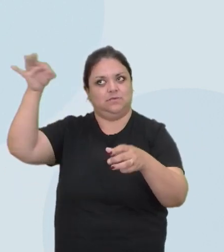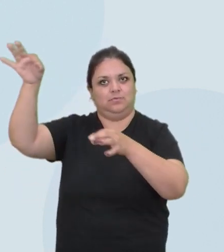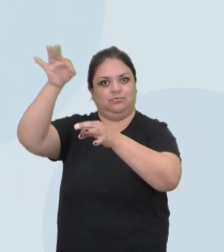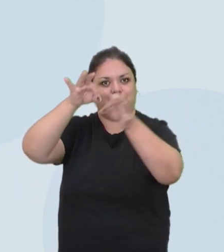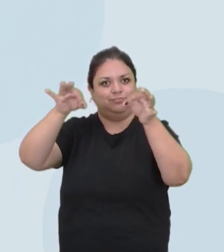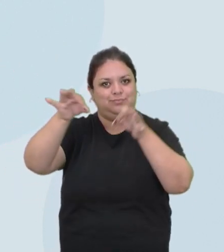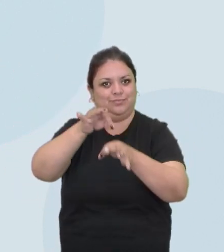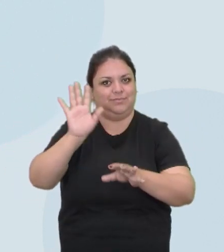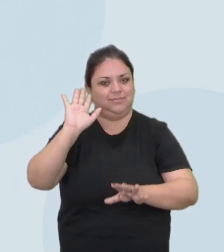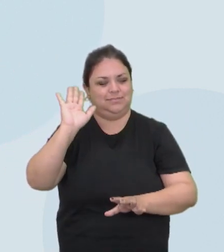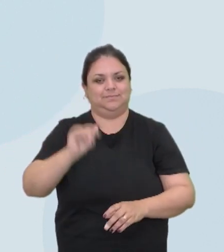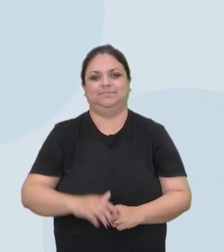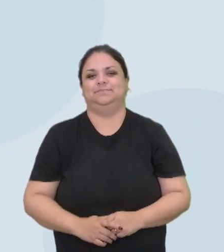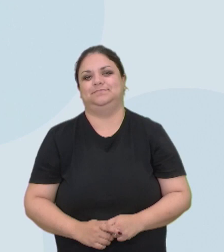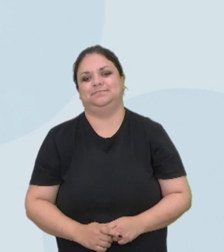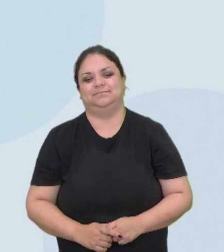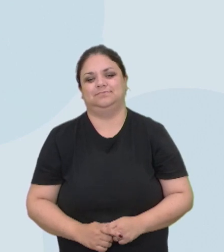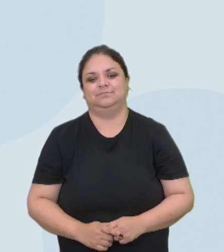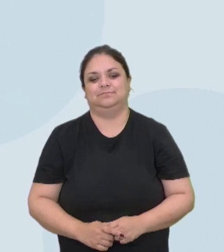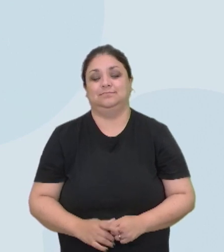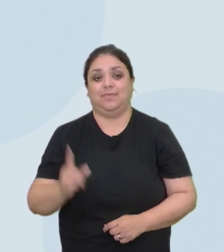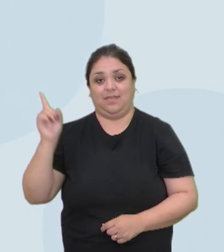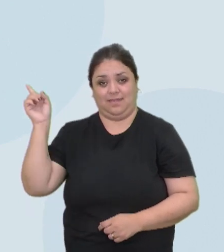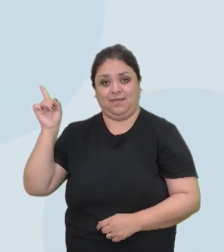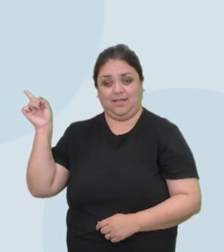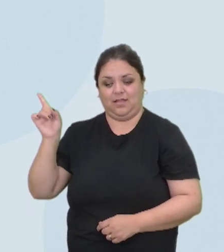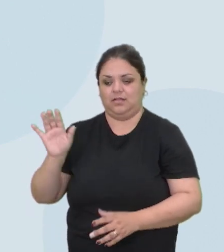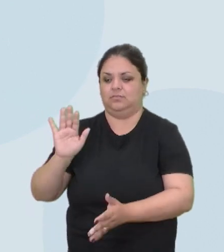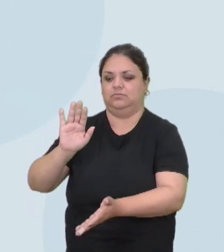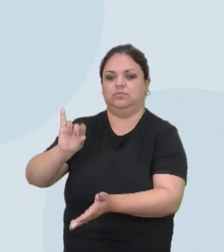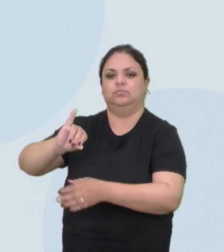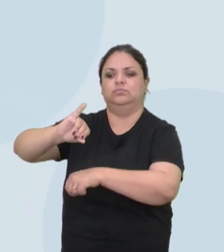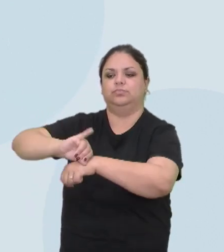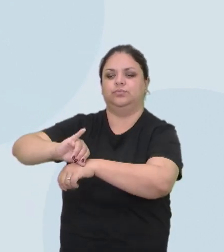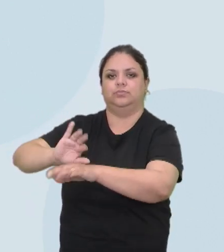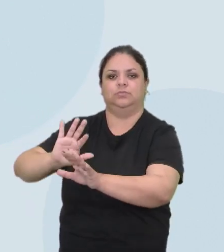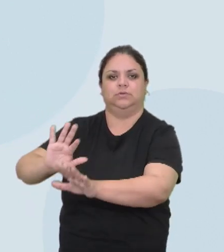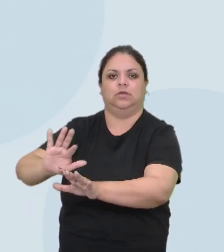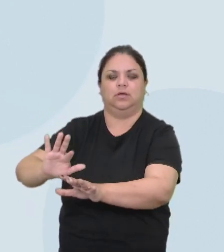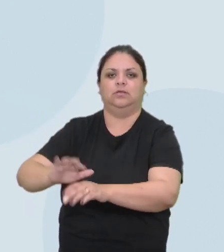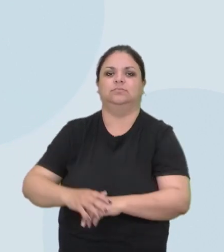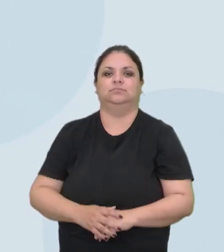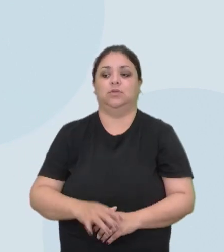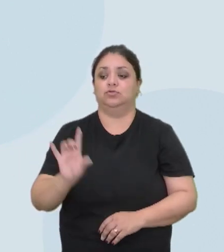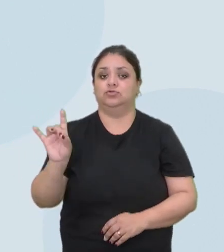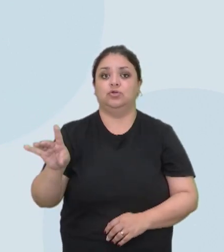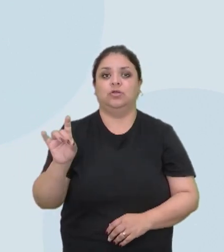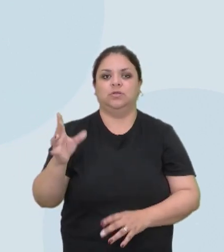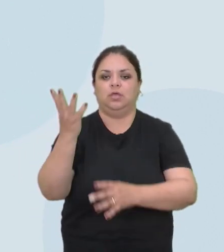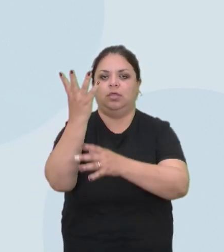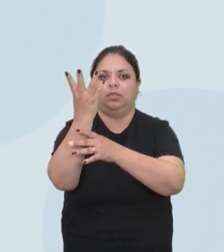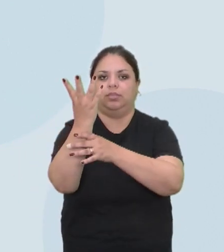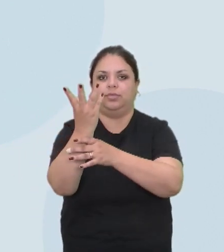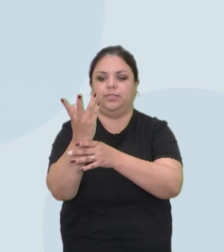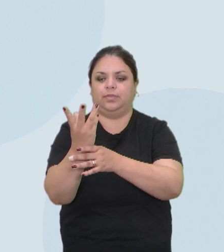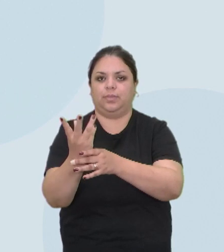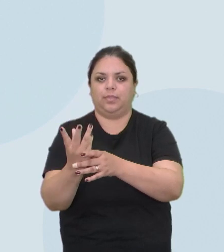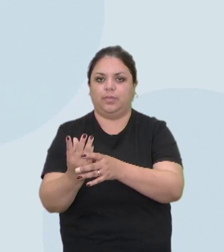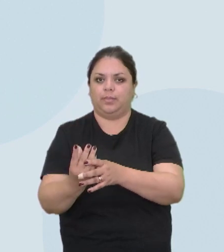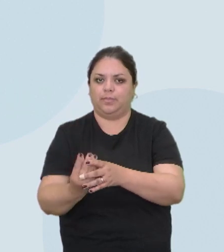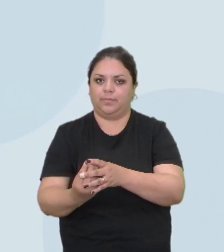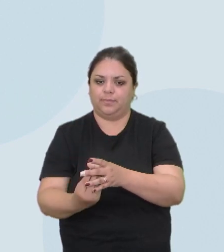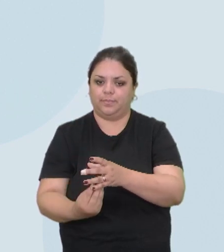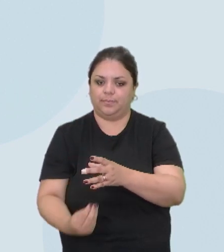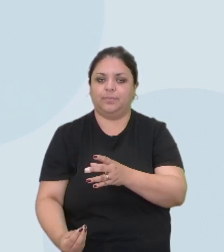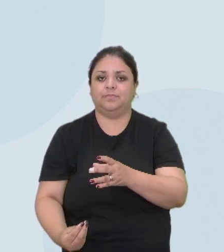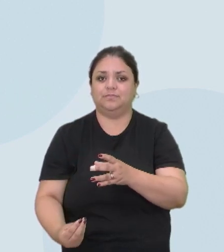deixar esse aparato, né, fazer aí também todo o seu processo de decomposição, liberando